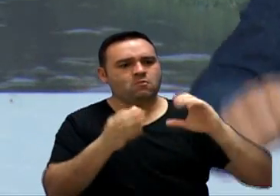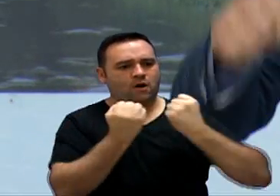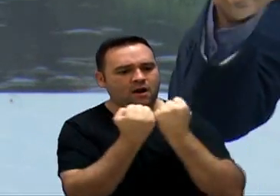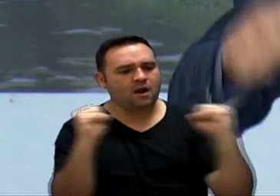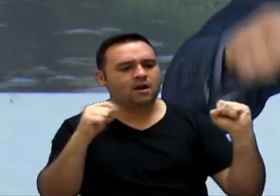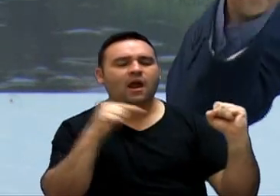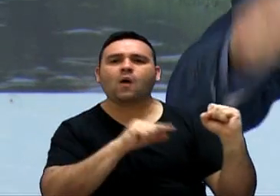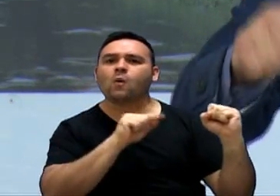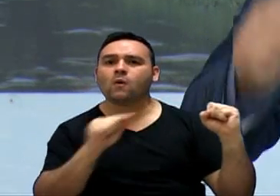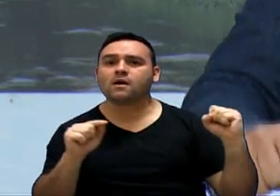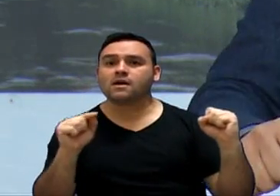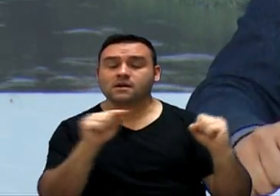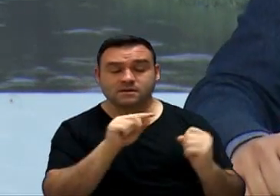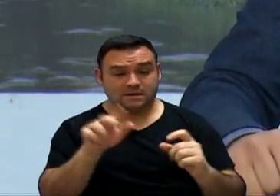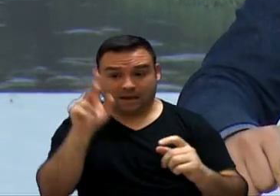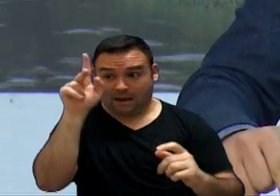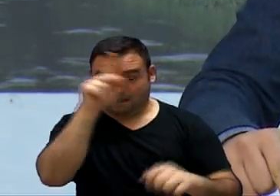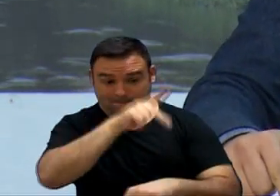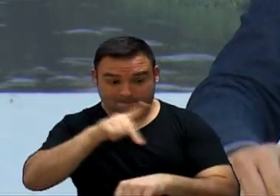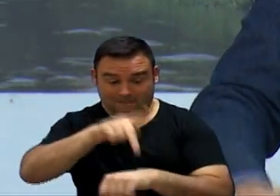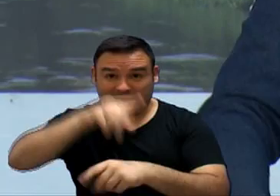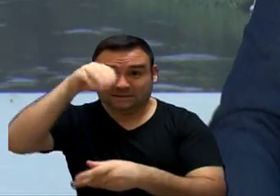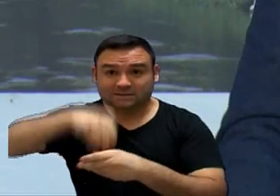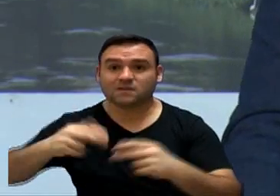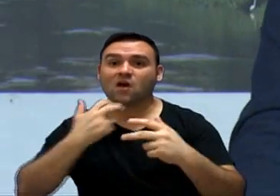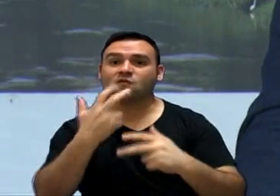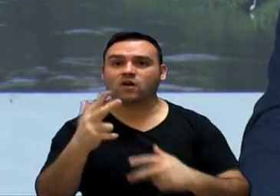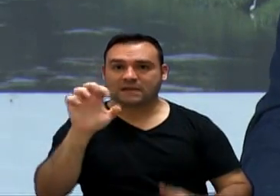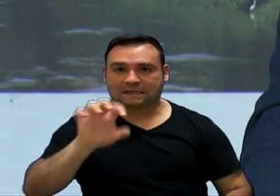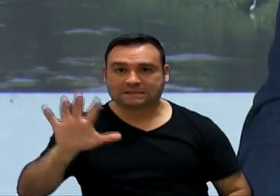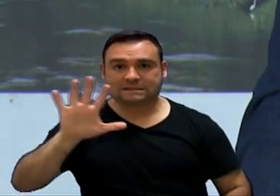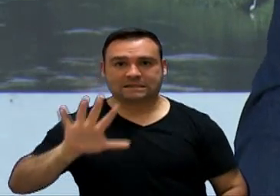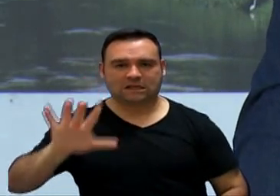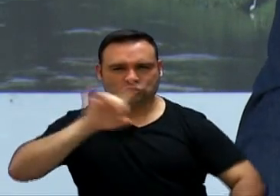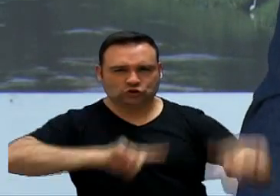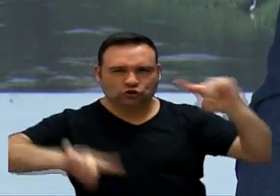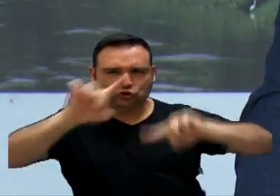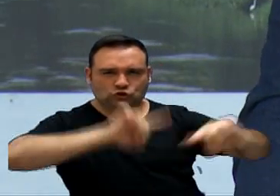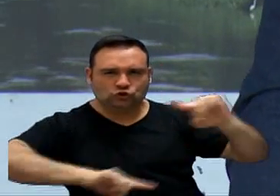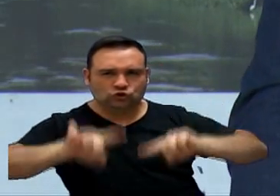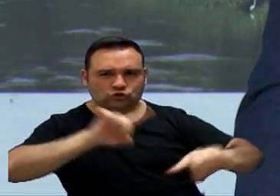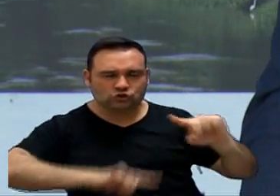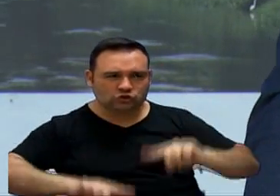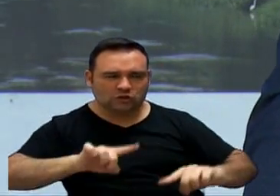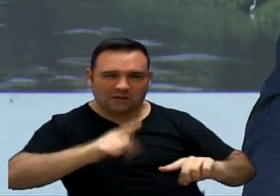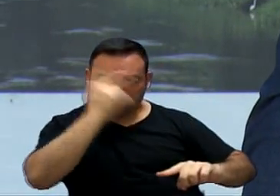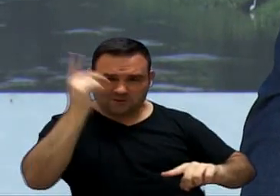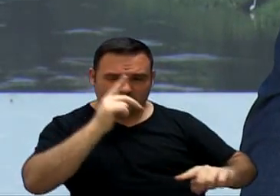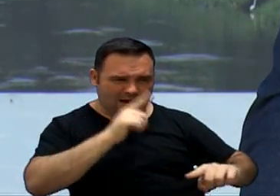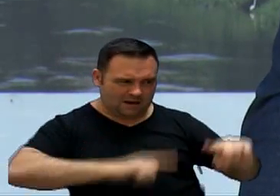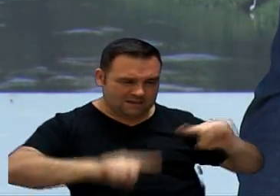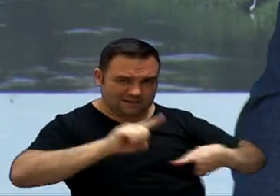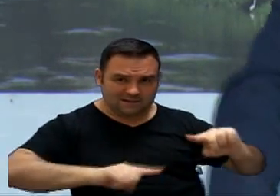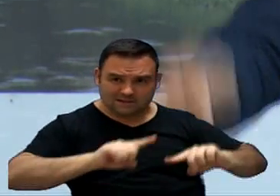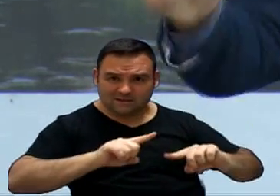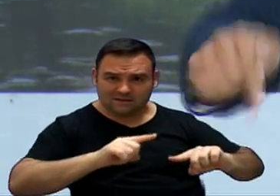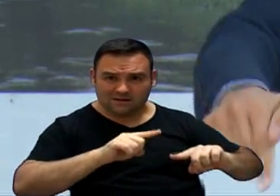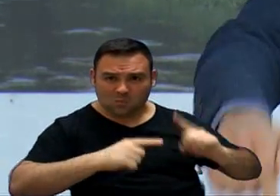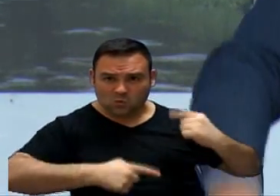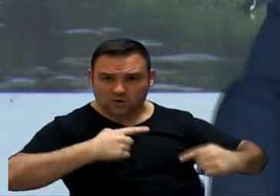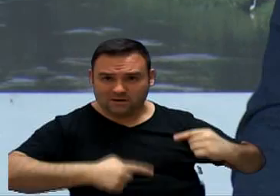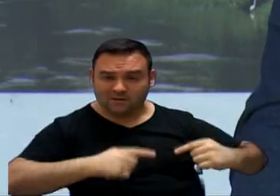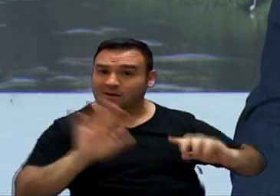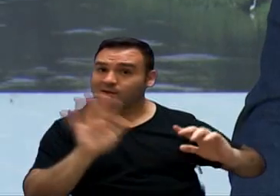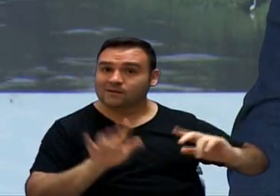na democracia, quem tem voz na nação não é um Estado gerido por meia dúzia de políticos mequetrefes, mas sim